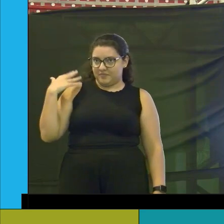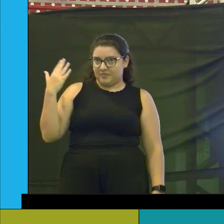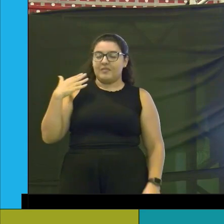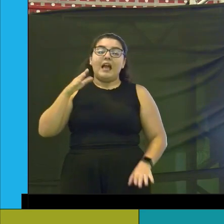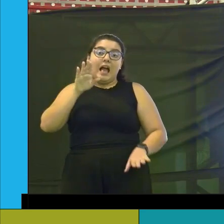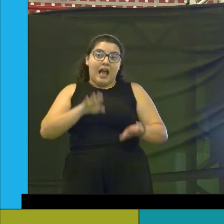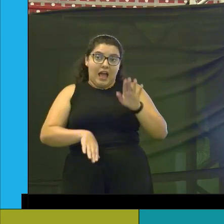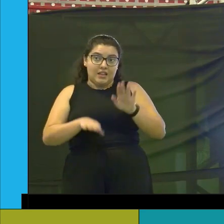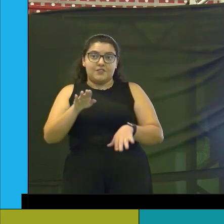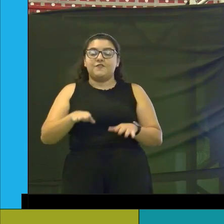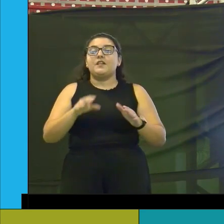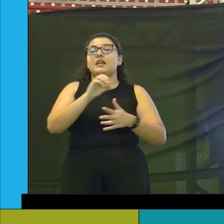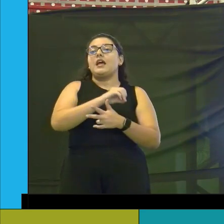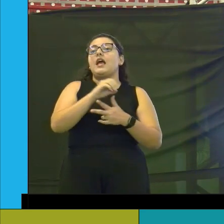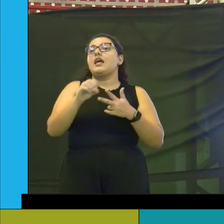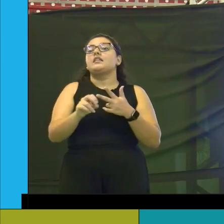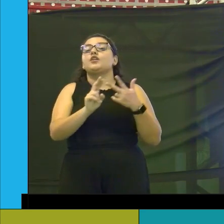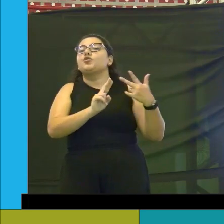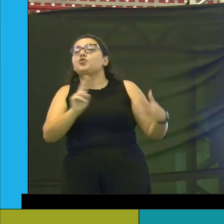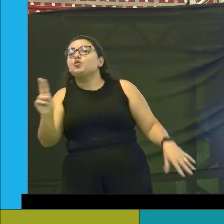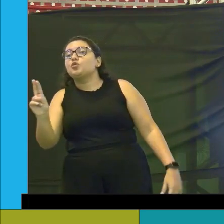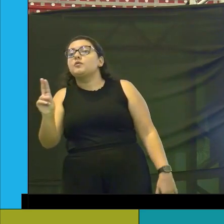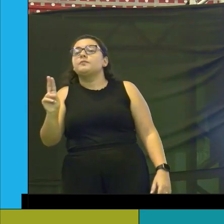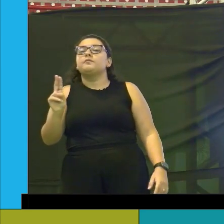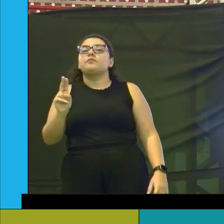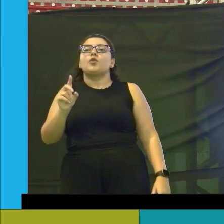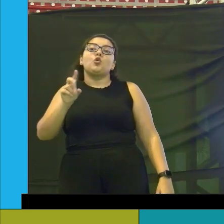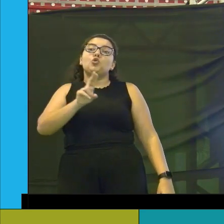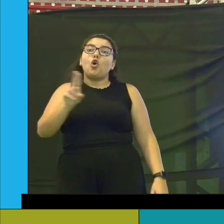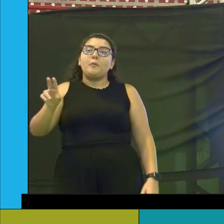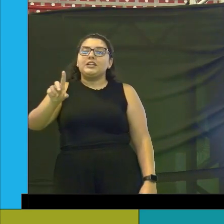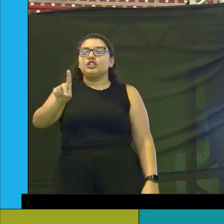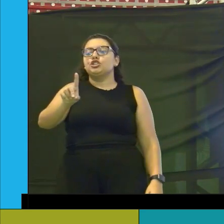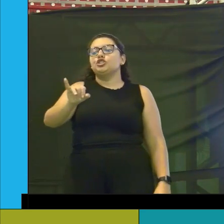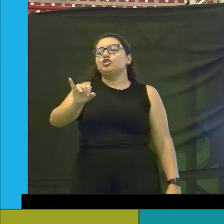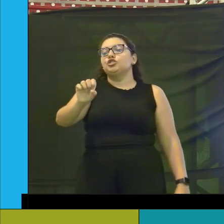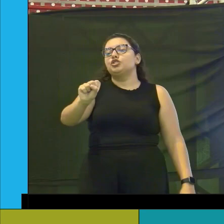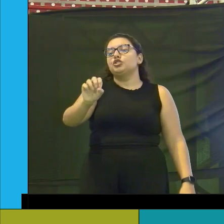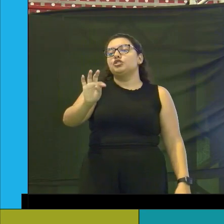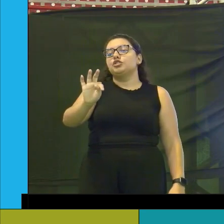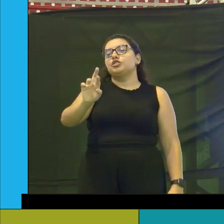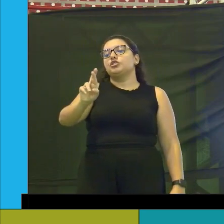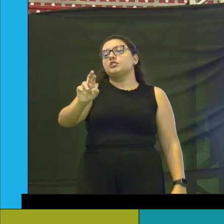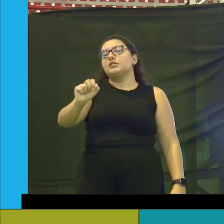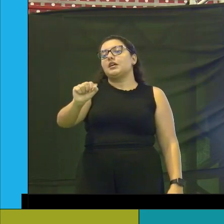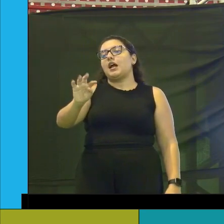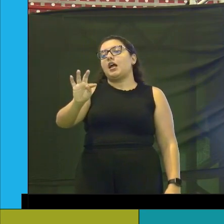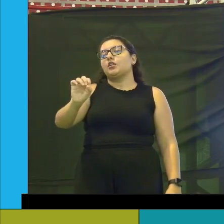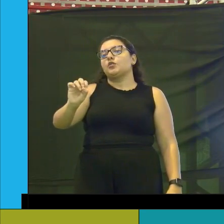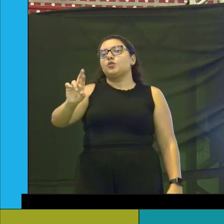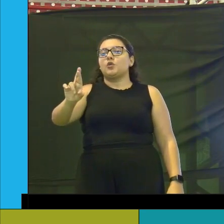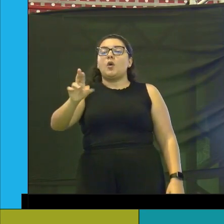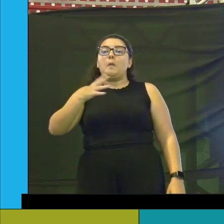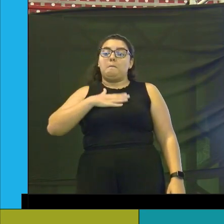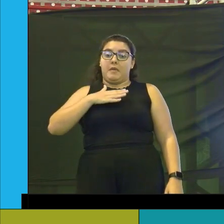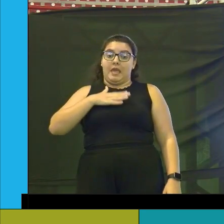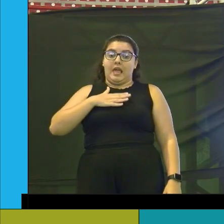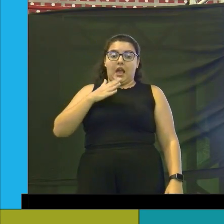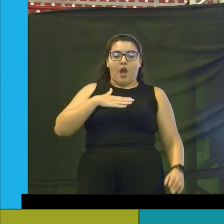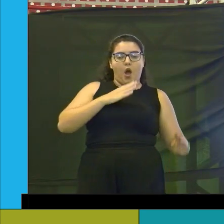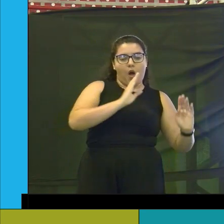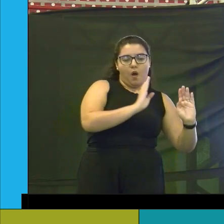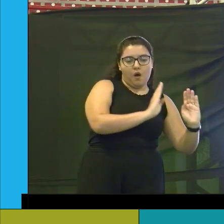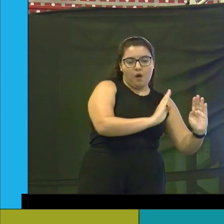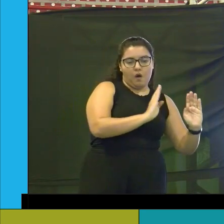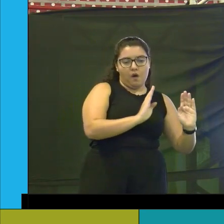na questão do Enem, o que nós chamamos, né, de distrator, eles fazem a mudança da ordem